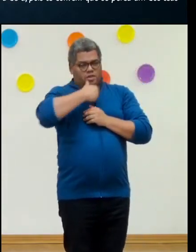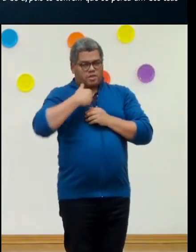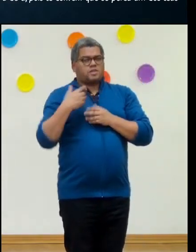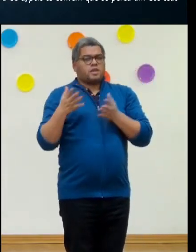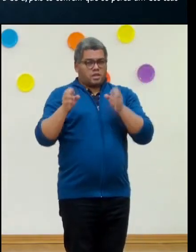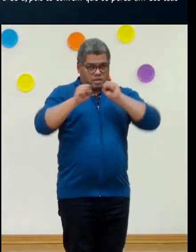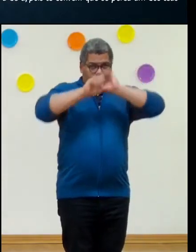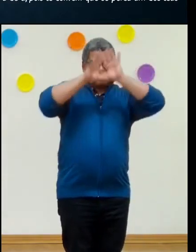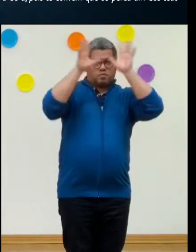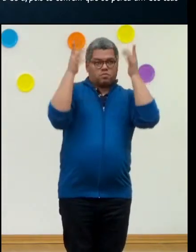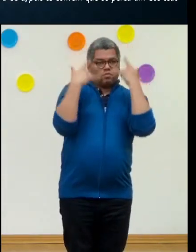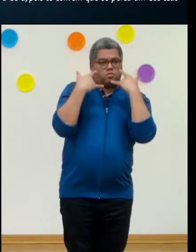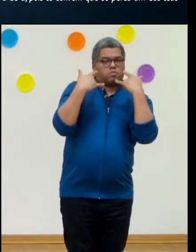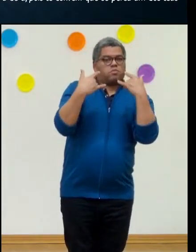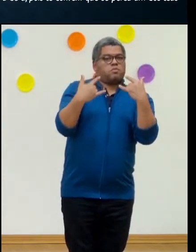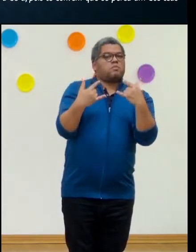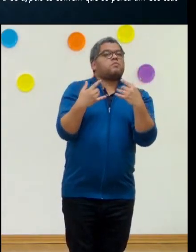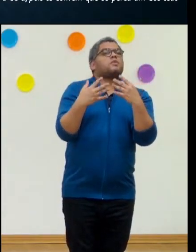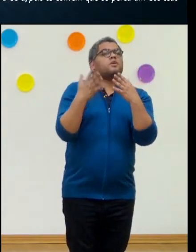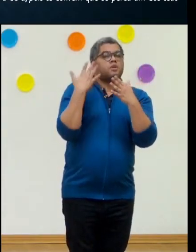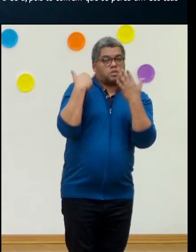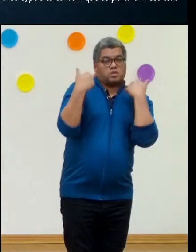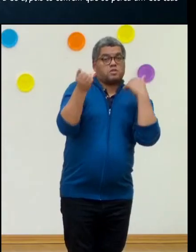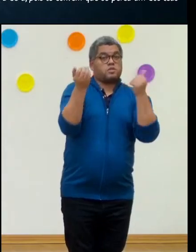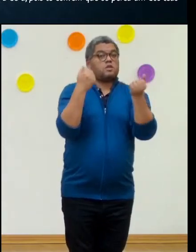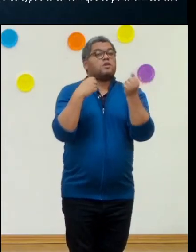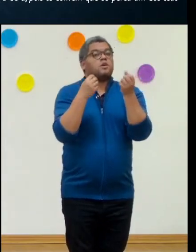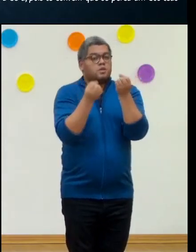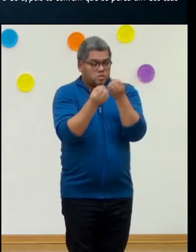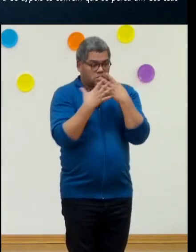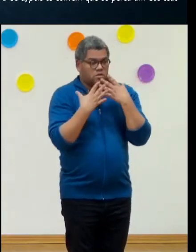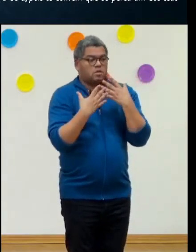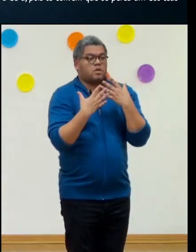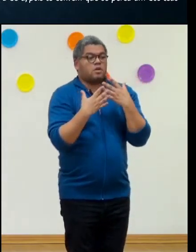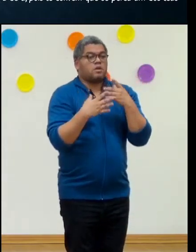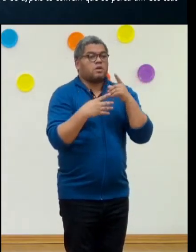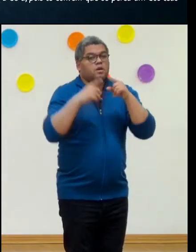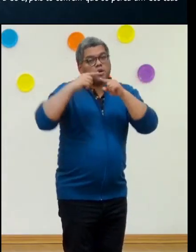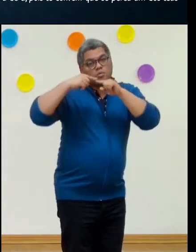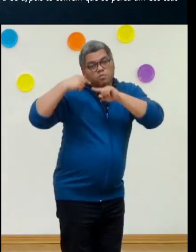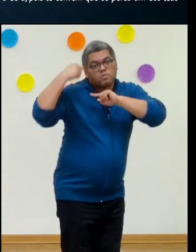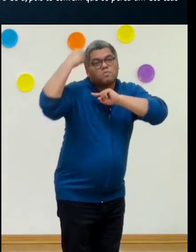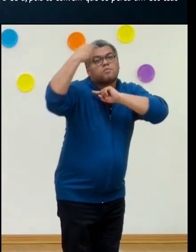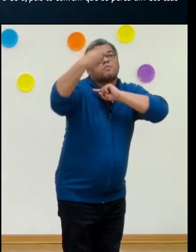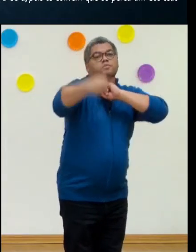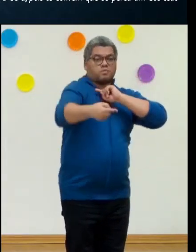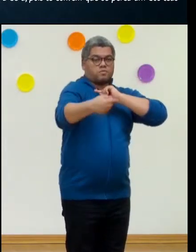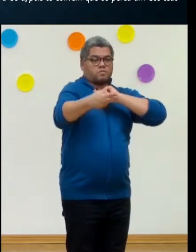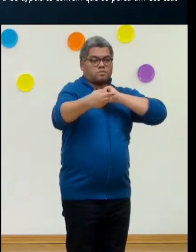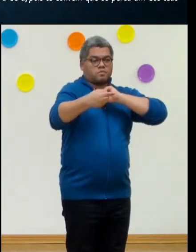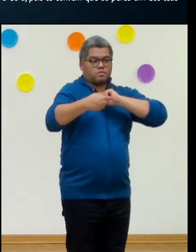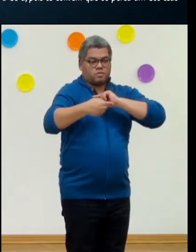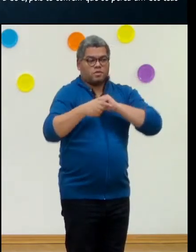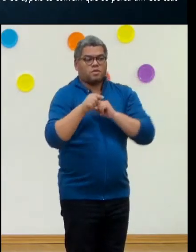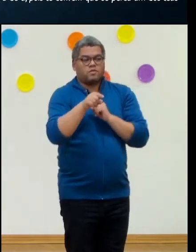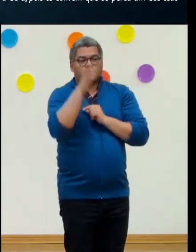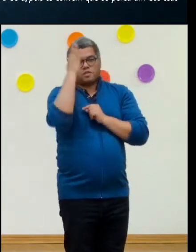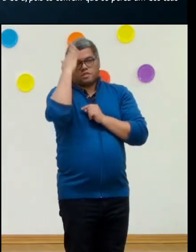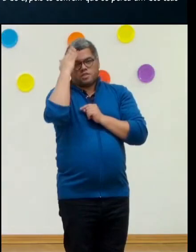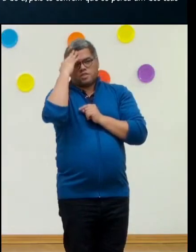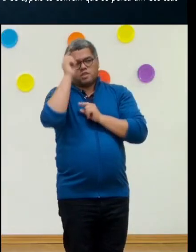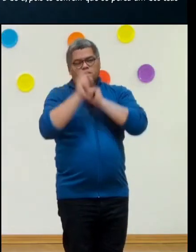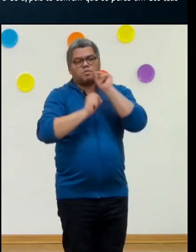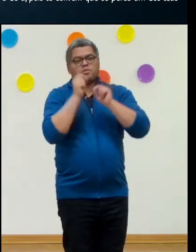atenção, claro. E isso atrai, e tudo bem. A questão é o olhar depois disso. E você sabe do que eu estou falando.